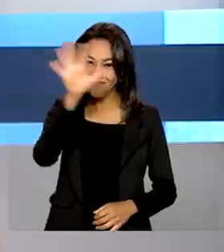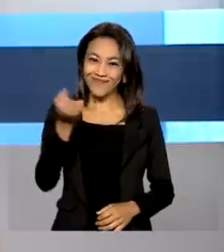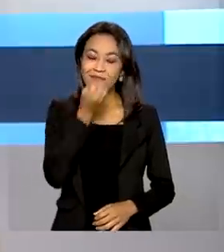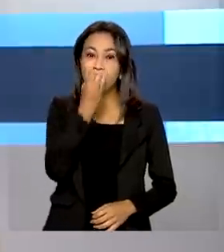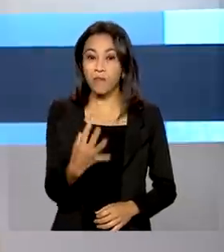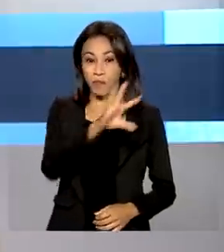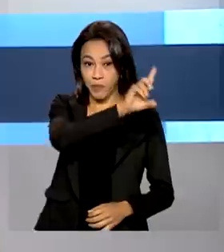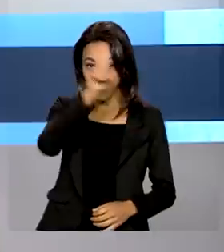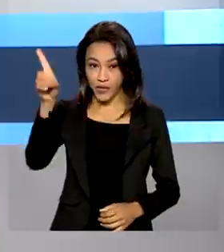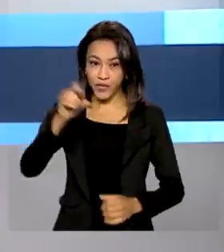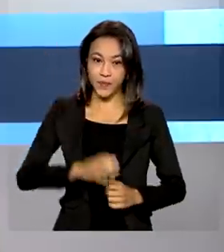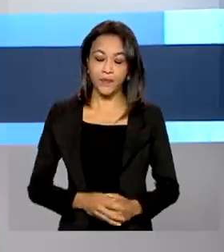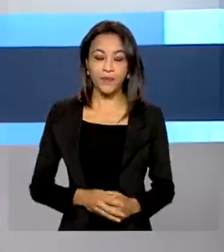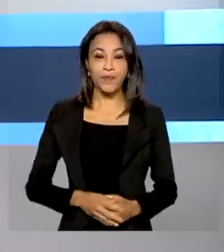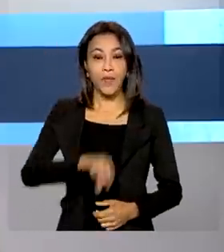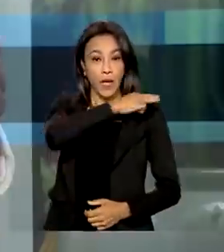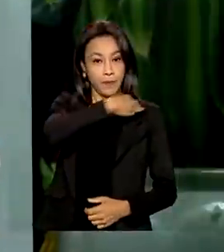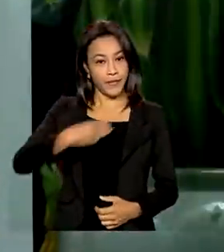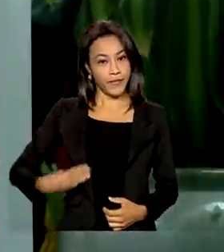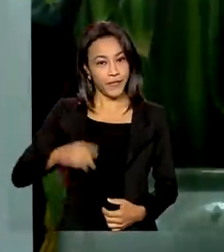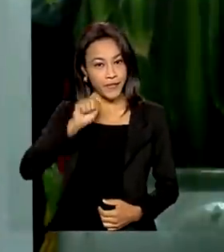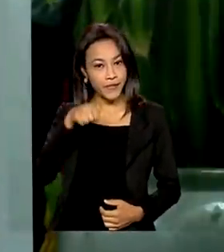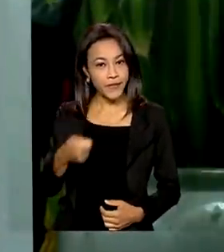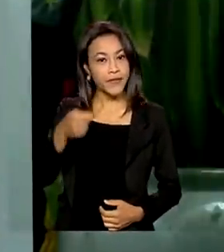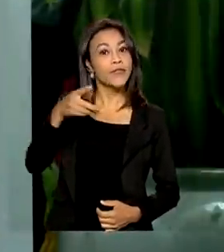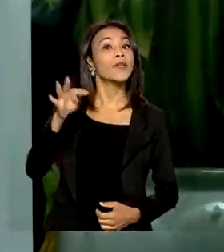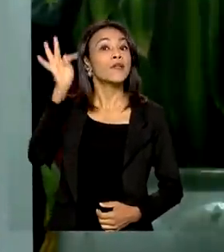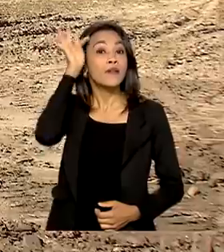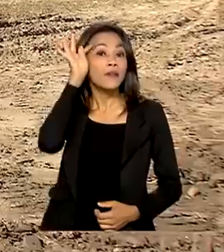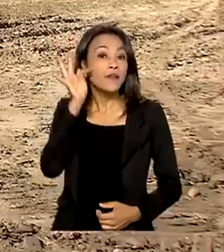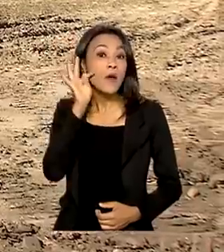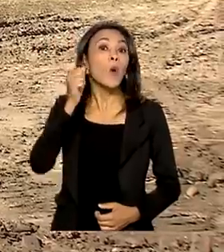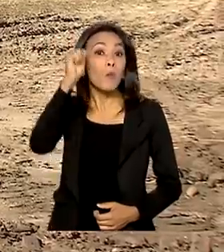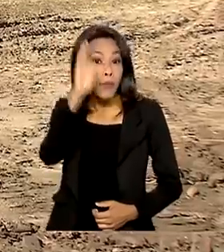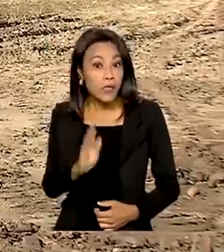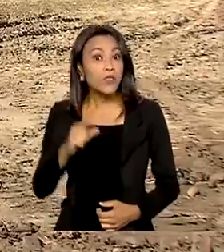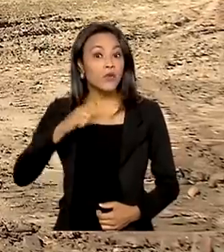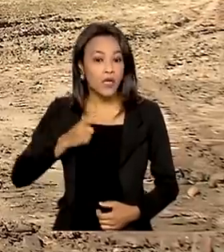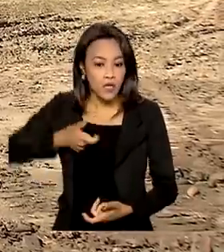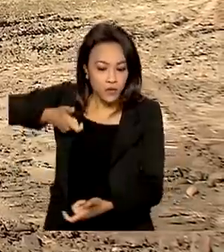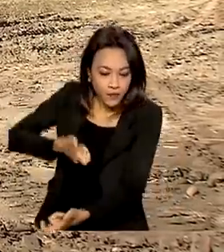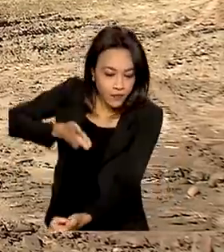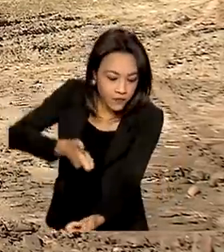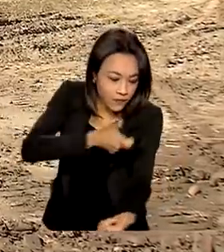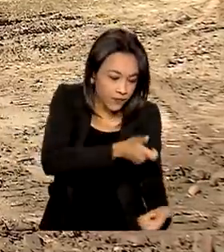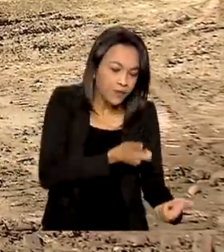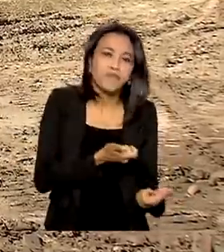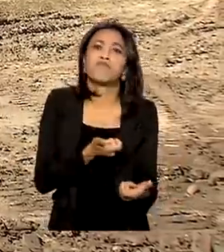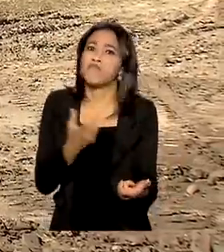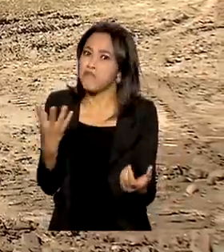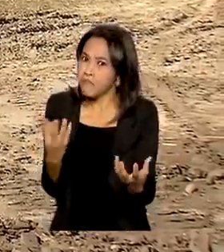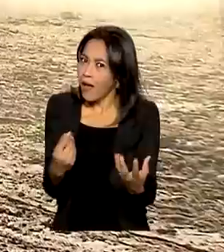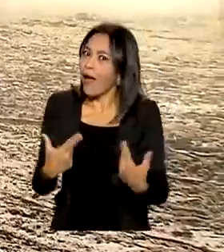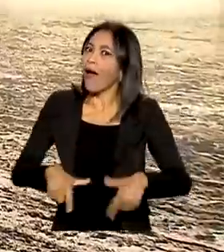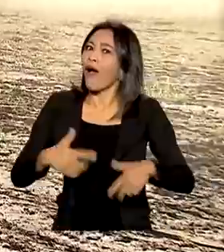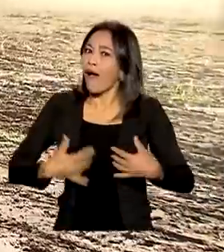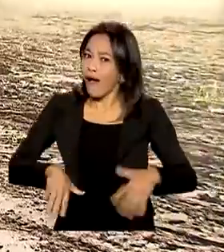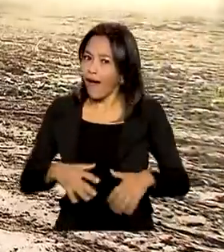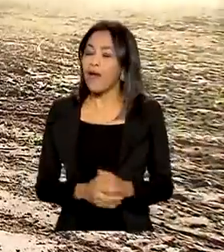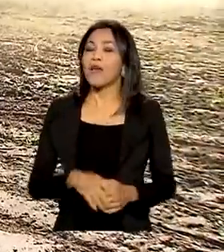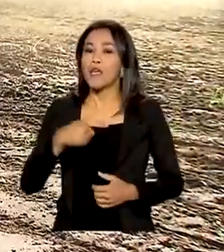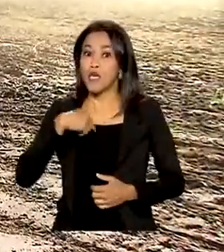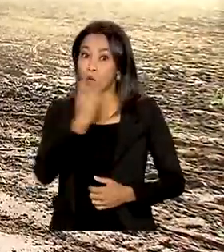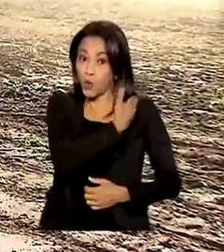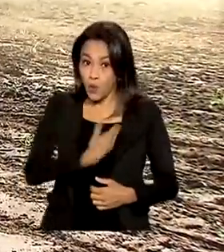Olá, bom dia. Ministra Tereza Cristina diz que Brasil tem fertilizantes suficientes e que o governo trabalha para